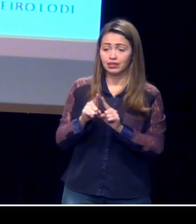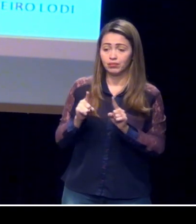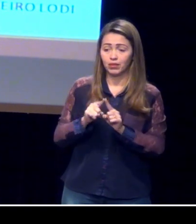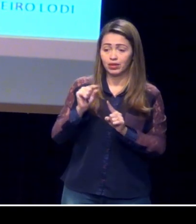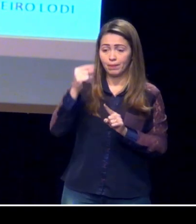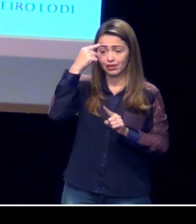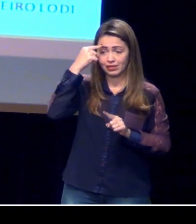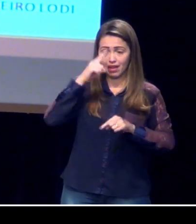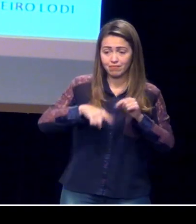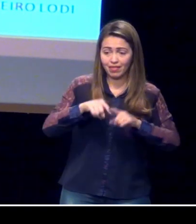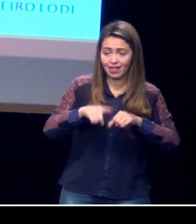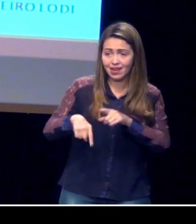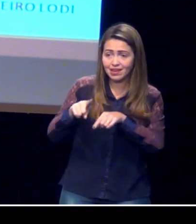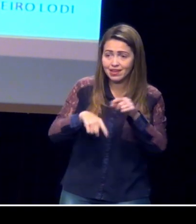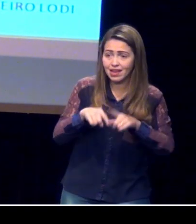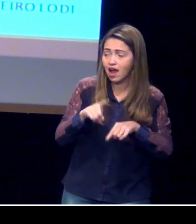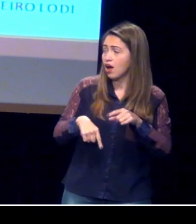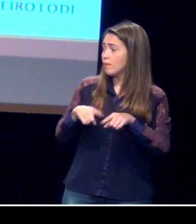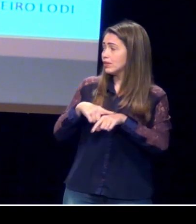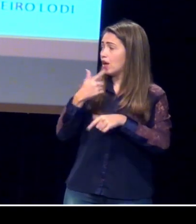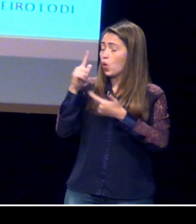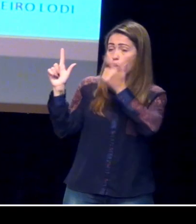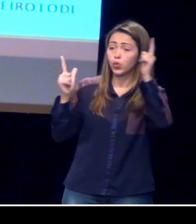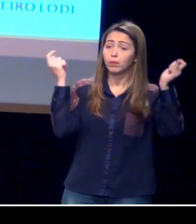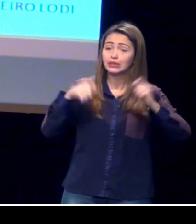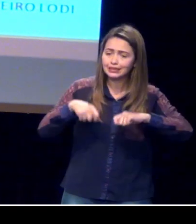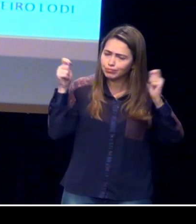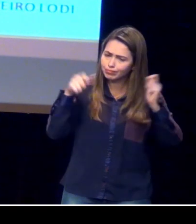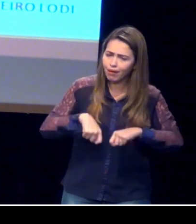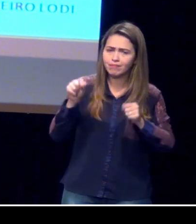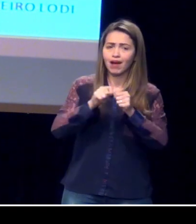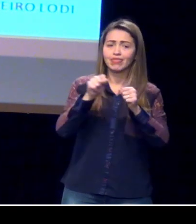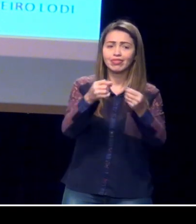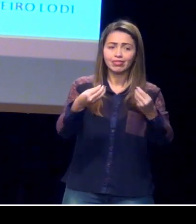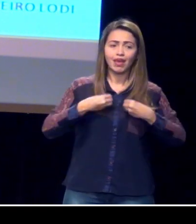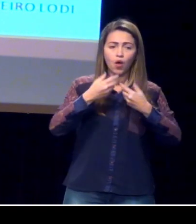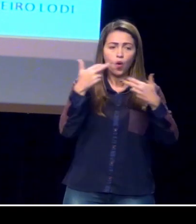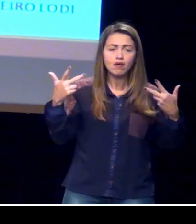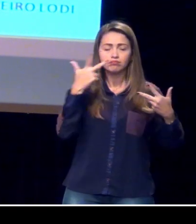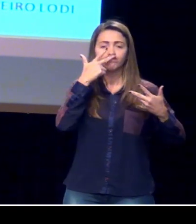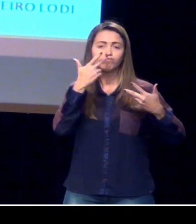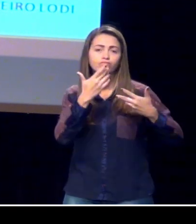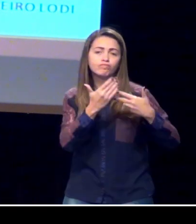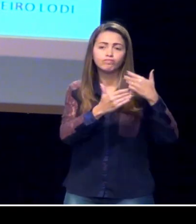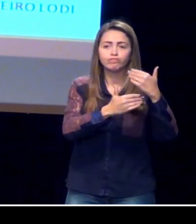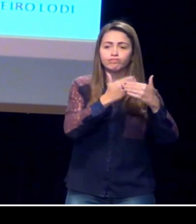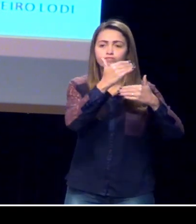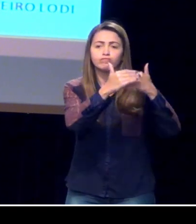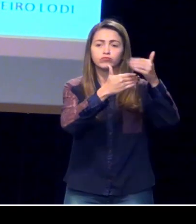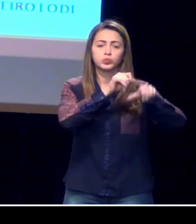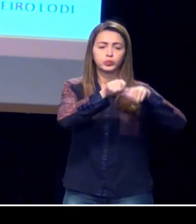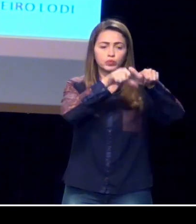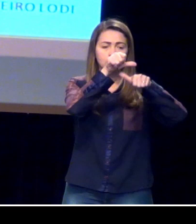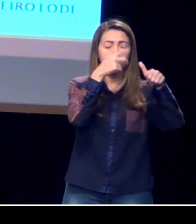pensar em materiais, pensar em outras possibilidades, isso está fazendo que a coisa vá ganhando uma